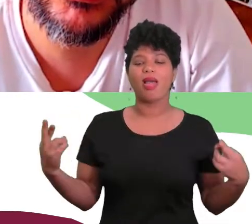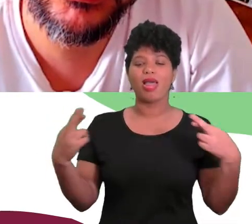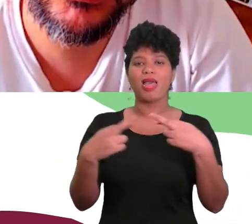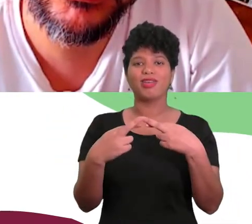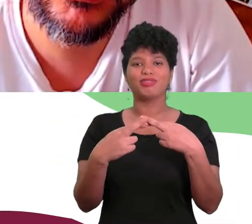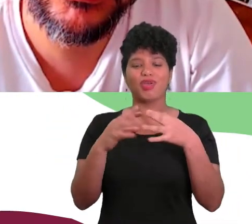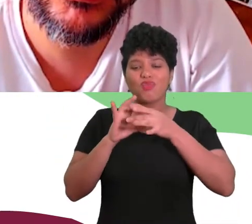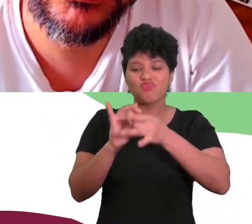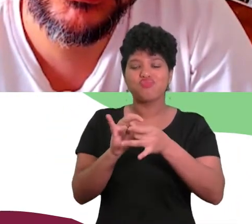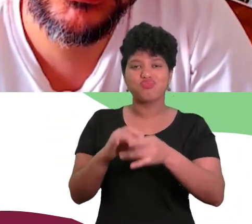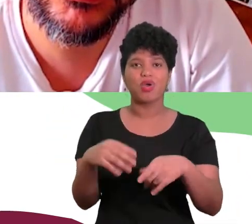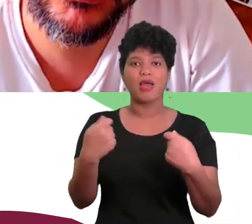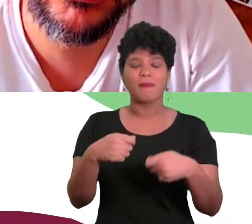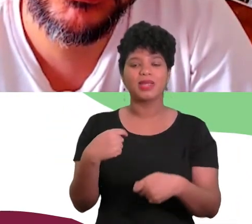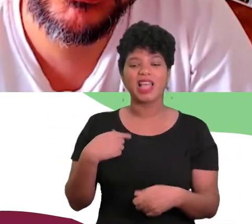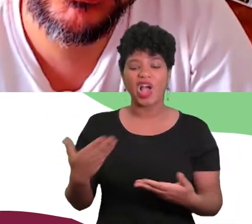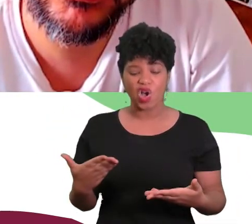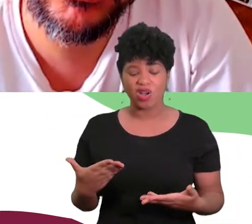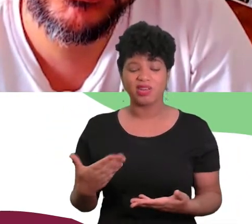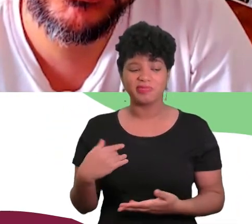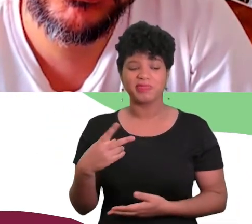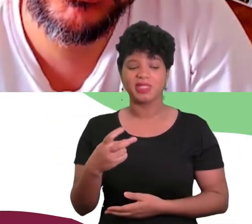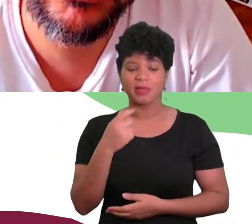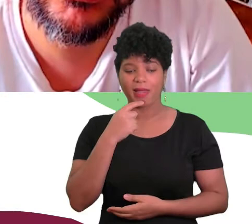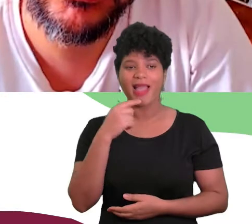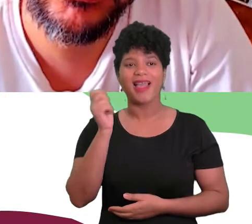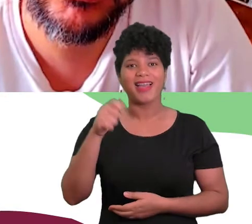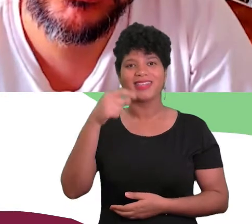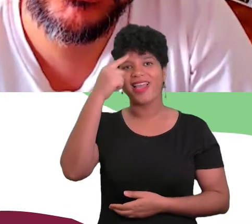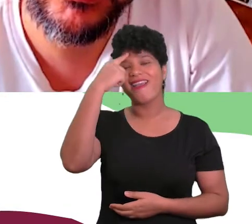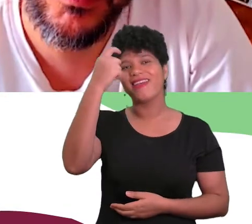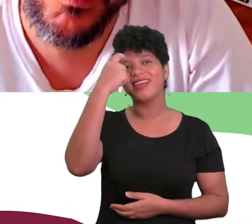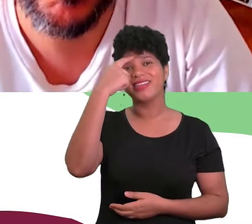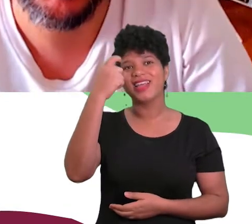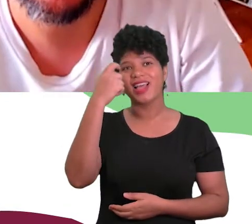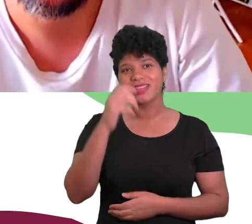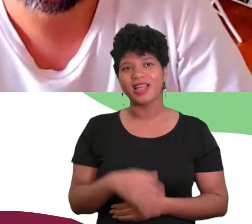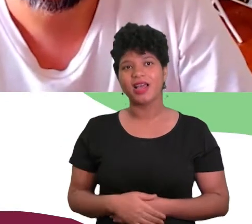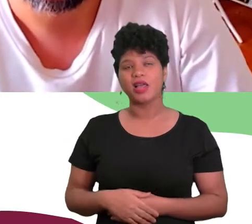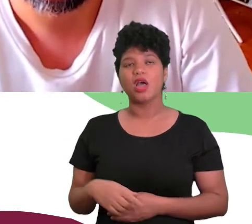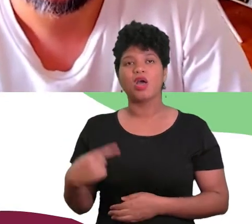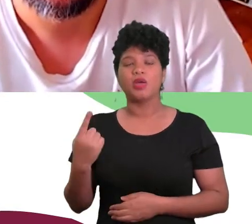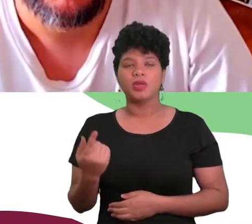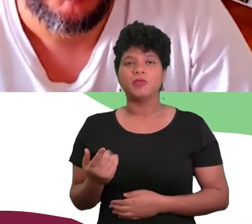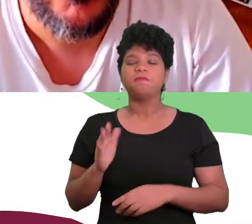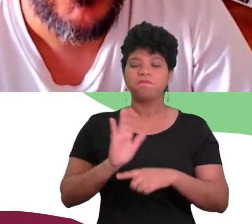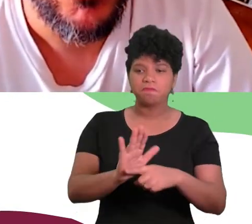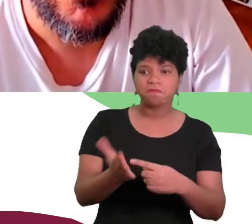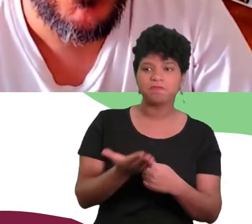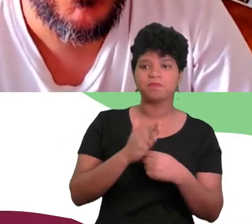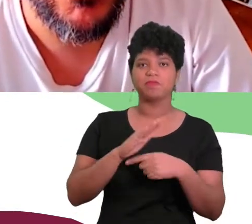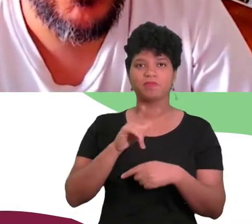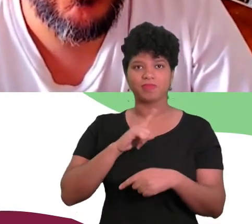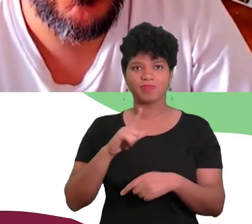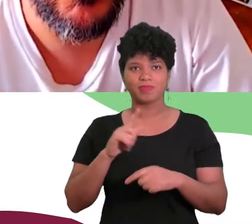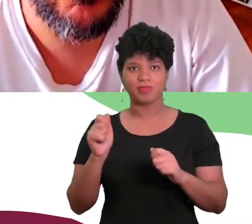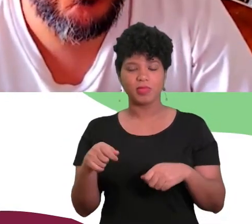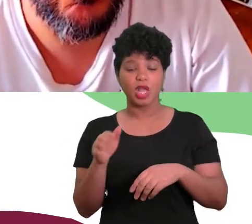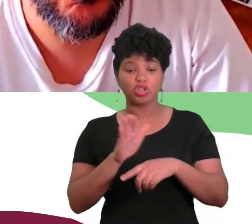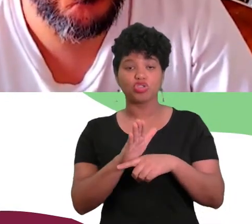Então, foi assim que surgiu o Projetemos e foi assim que surgiu esse trabalho colaborativo que a gente está fazendo aqui com o